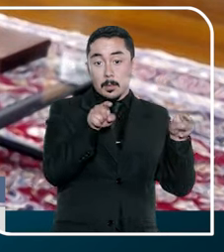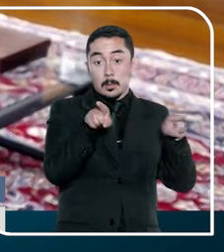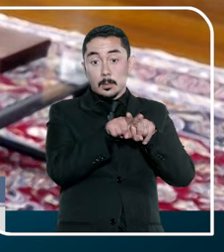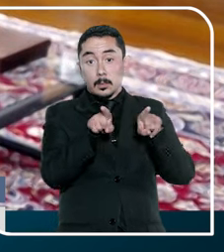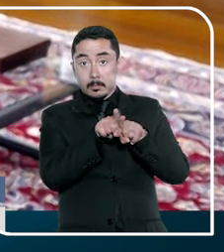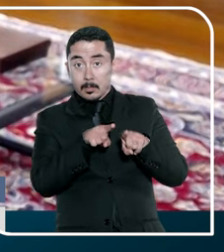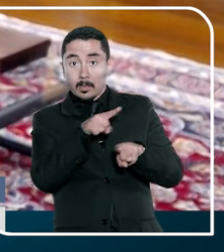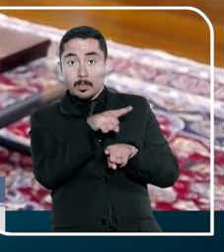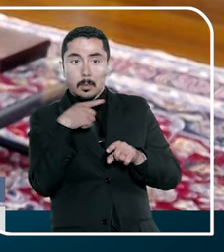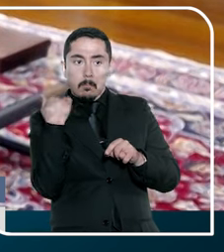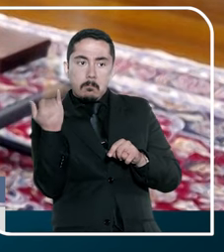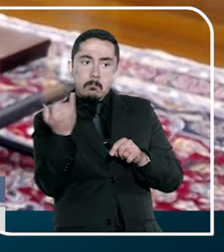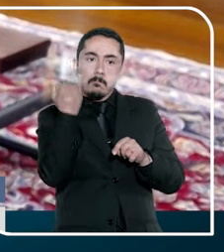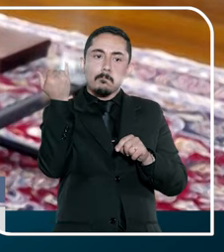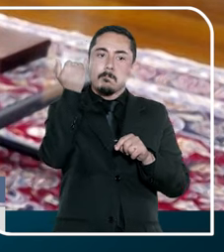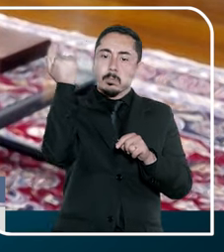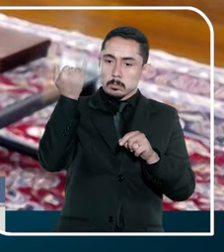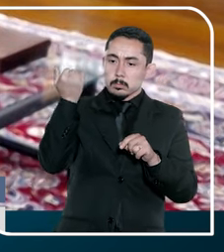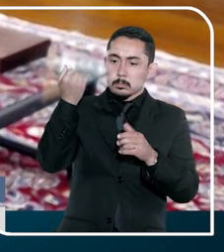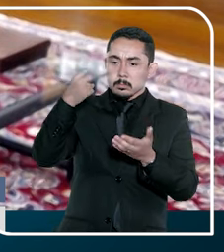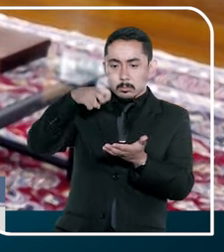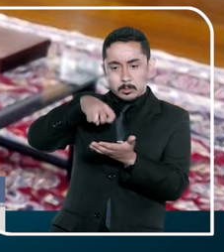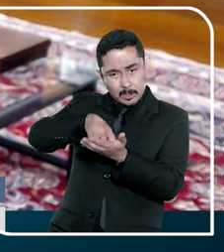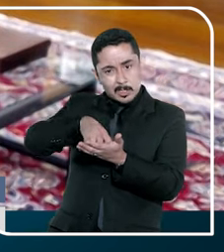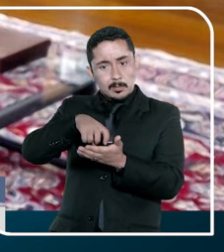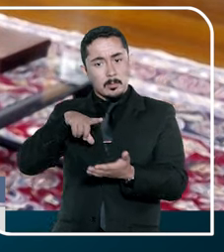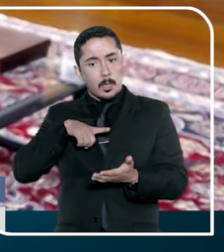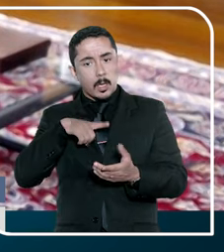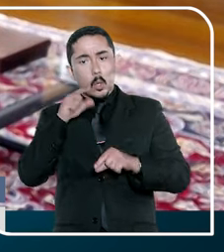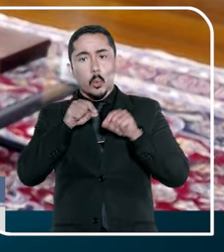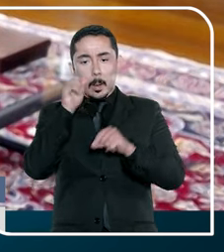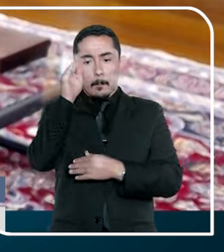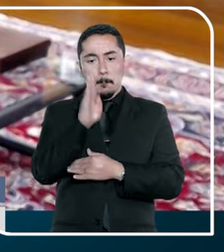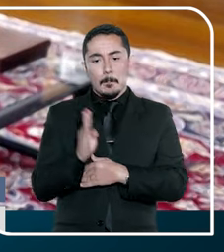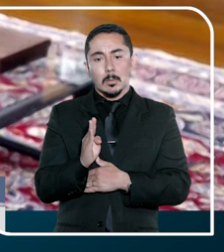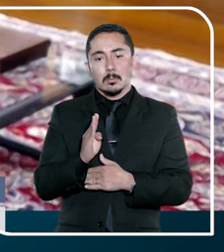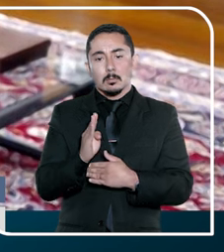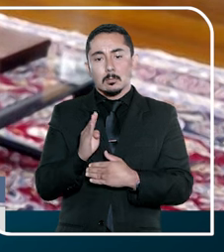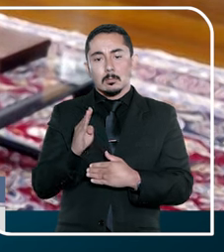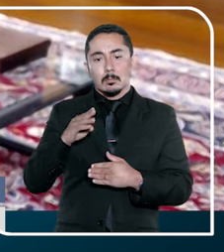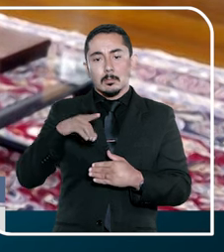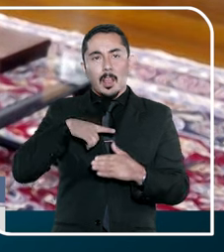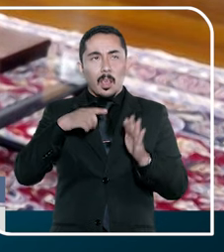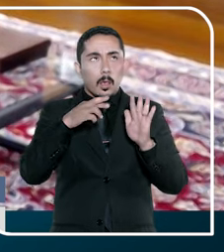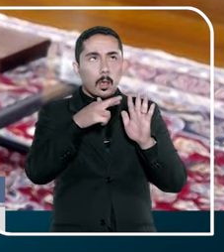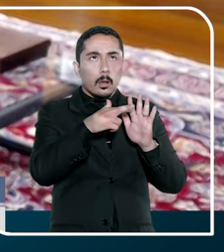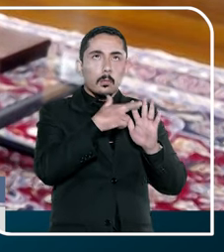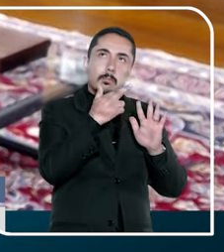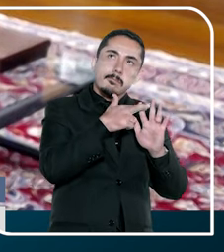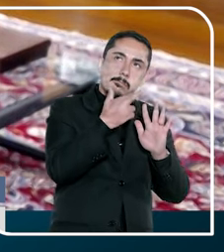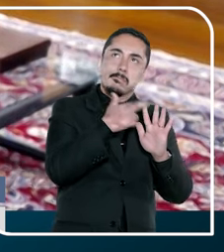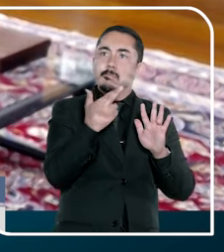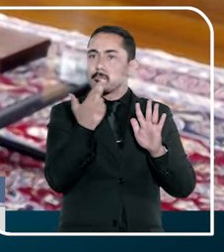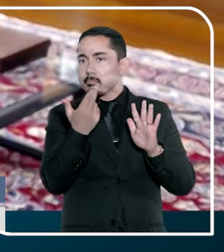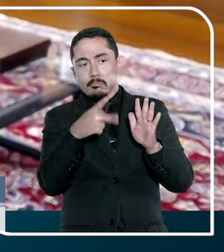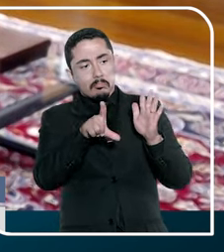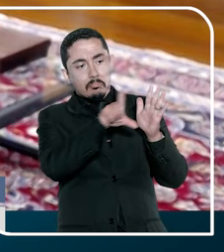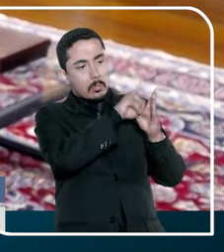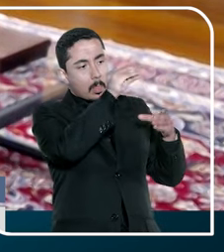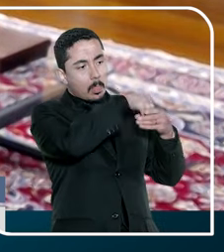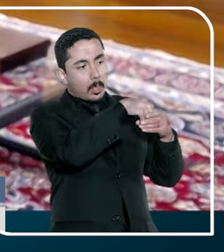acontece em outros países no Brasil não tem uma regulamentação legal não existe um artigo de